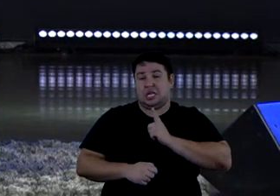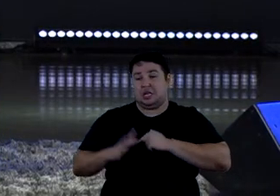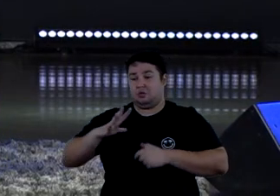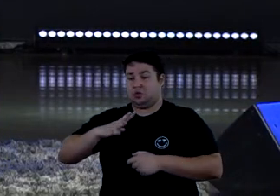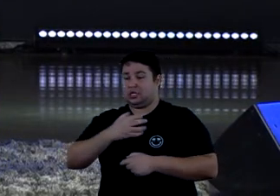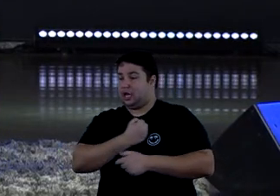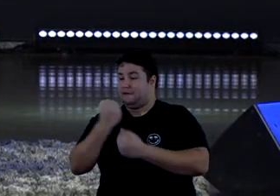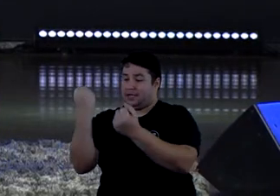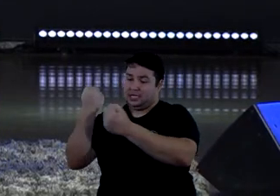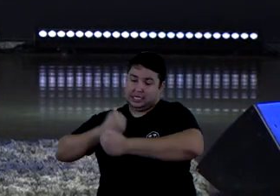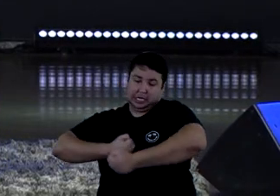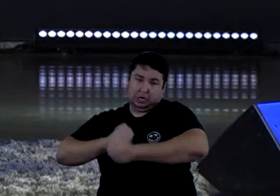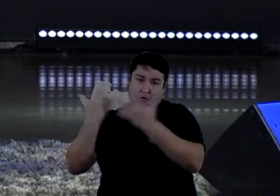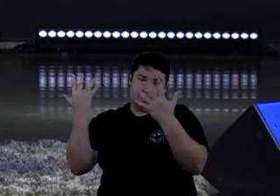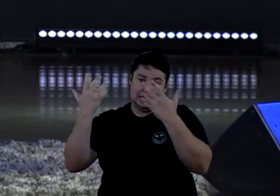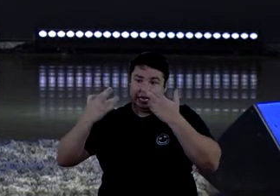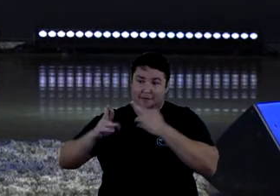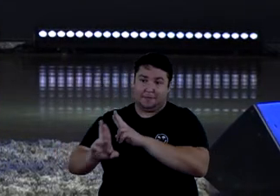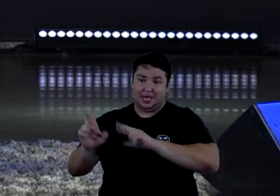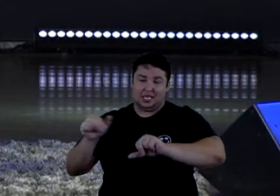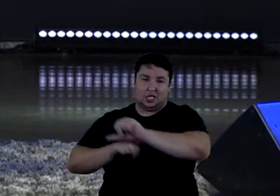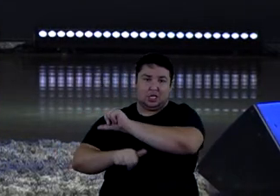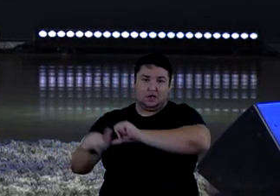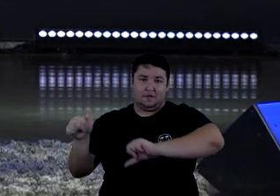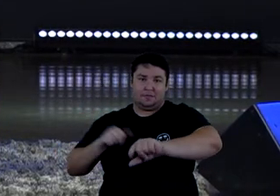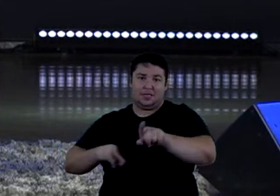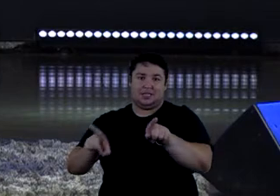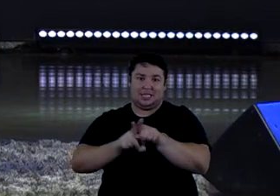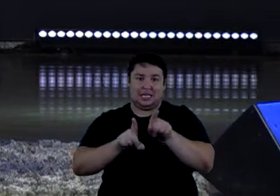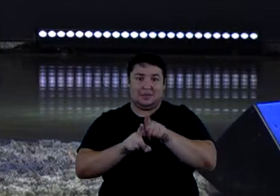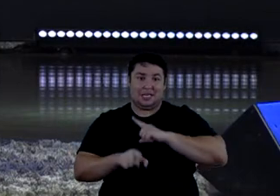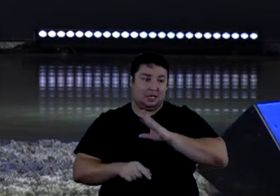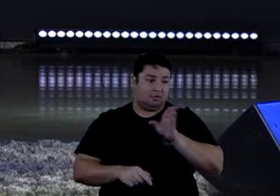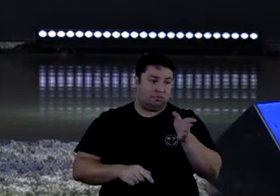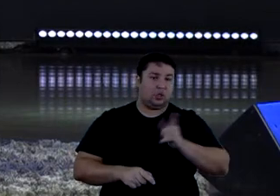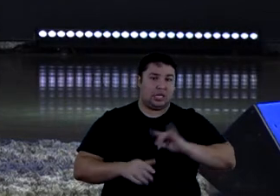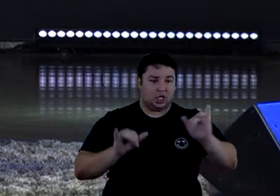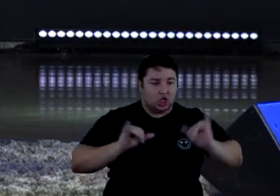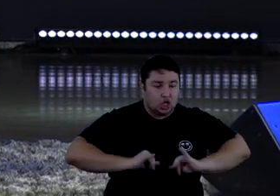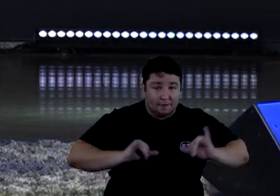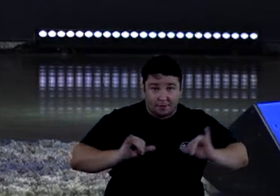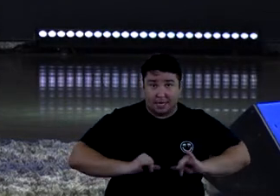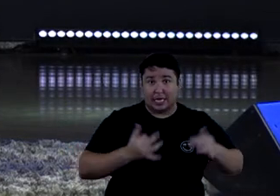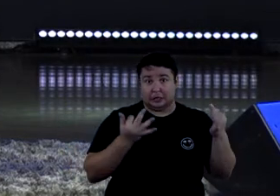salvação, tem milagre, tem esperança renovada, mas tem um ônus também, tem sofrimento.